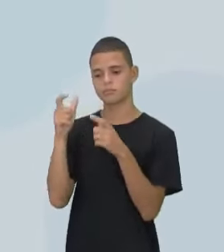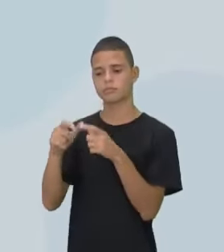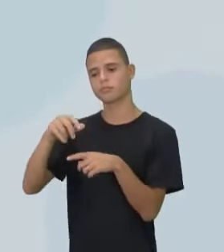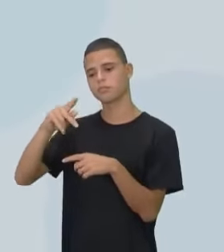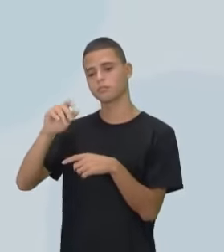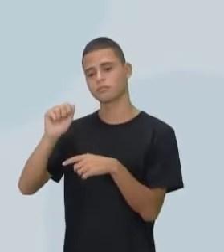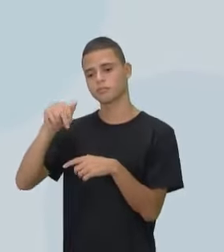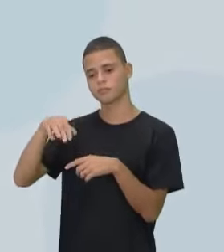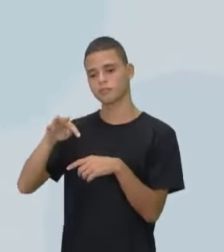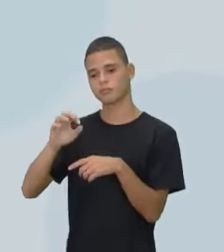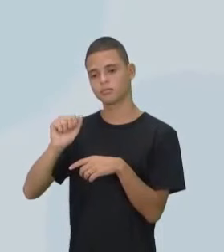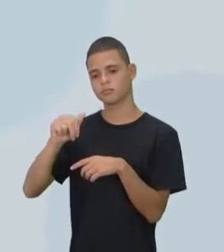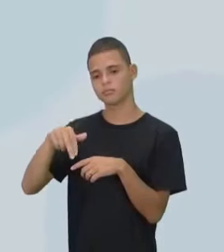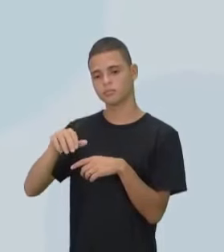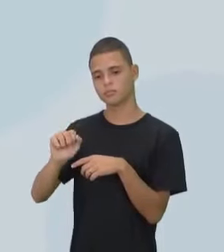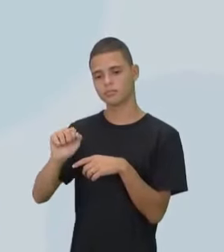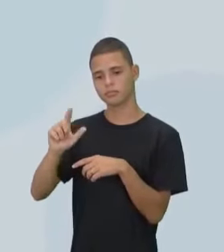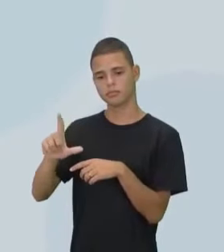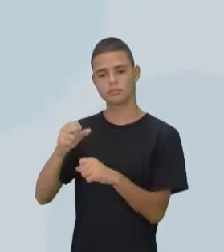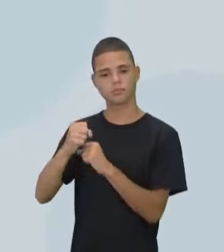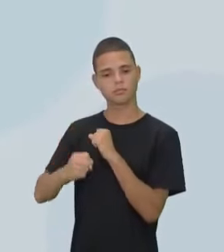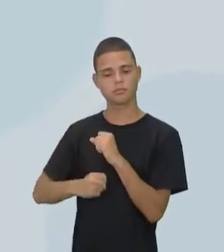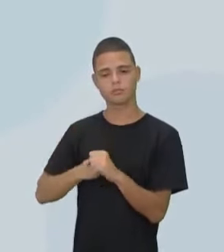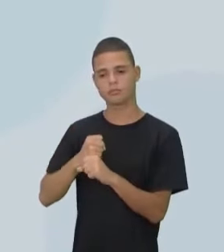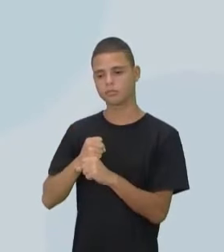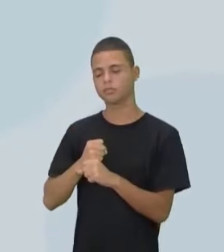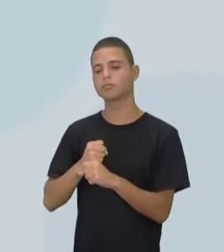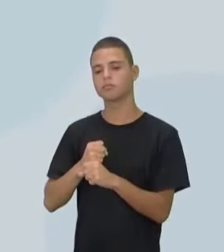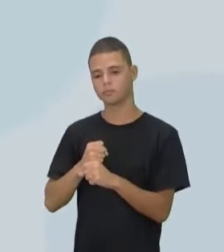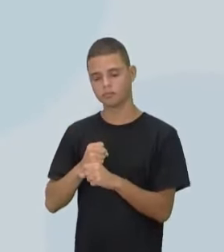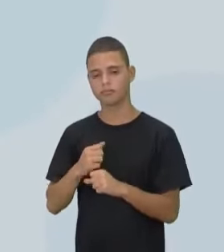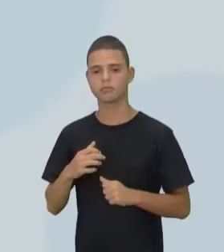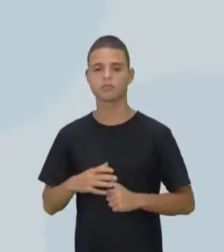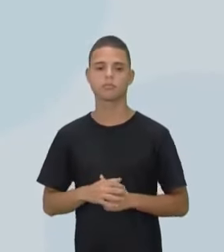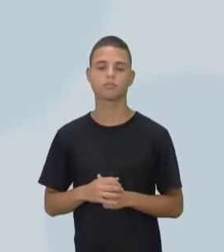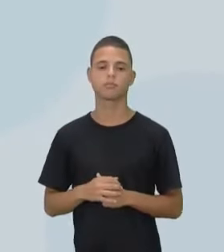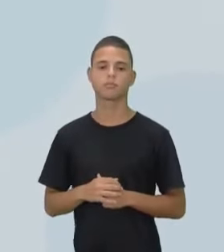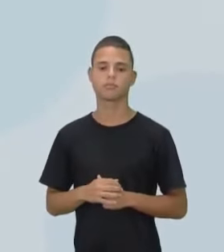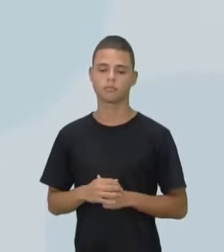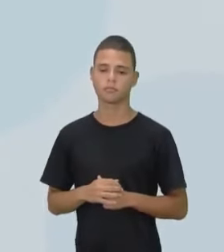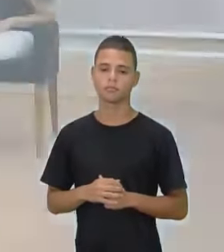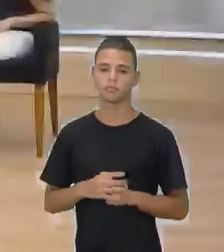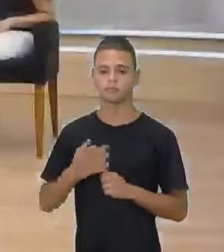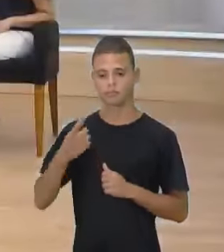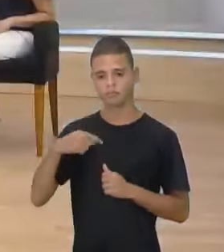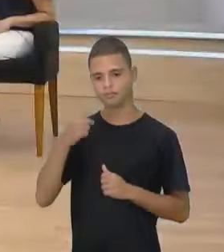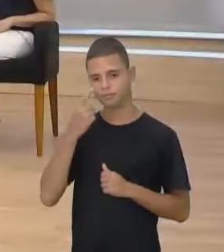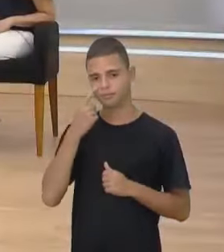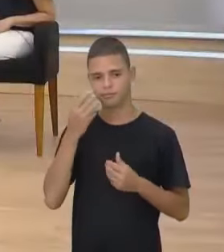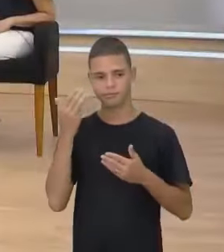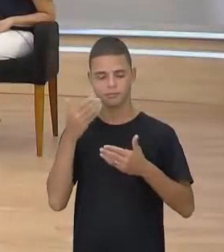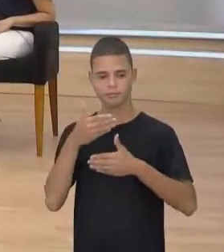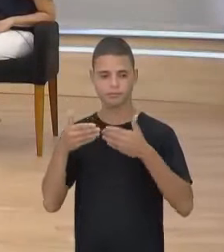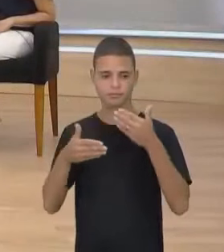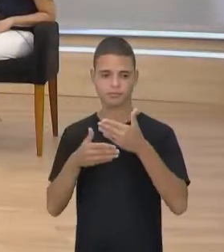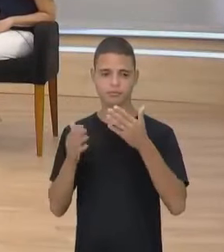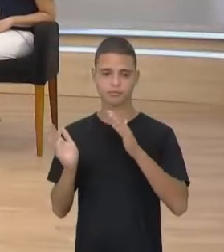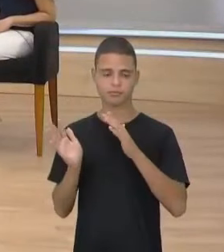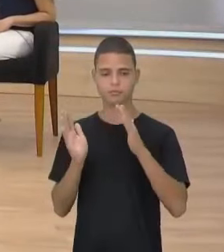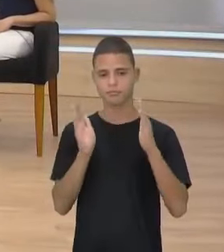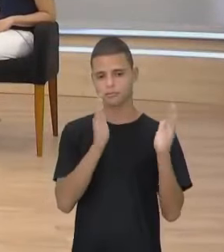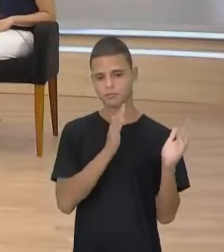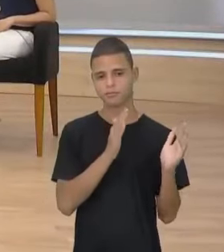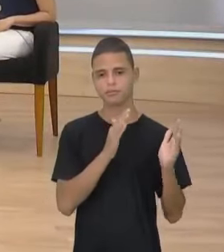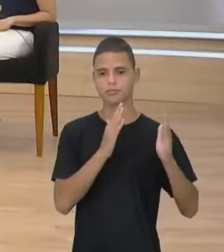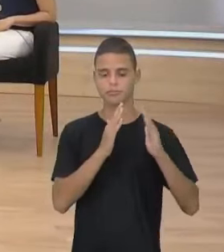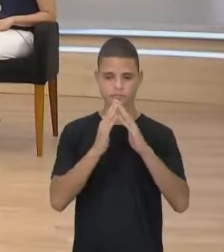O que acontece no Pantanal todo ano é um grande alagamento. E no caso das inundações que a gente viu nos slides anteriores das casinhas, sim, a